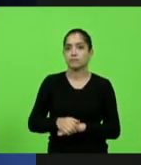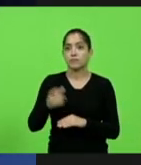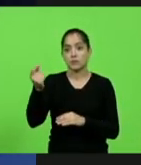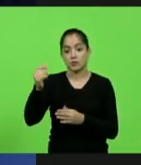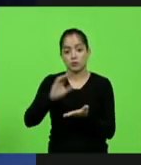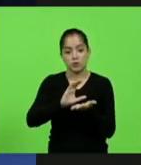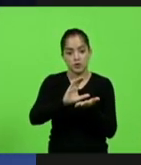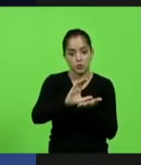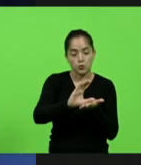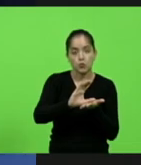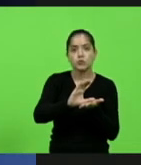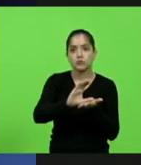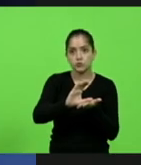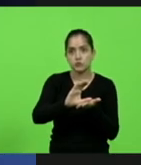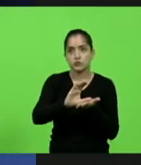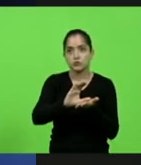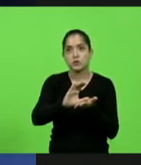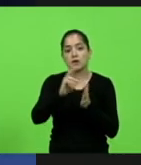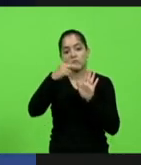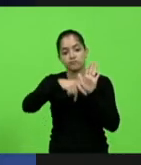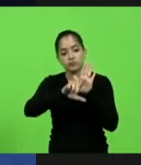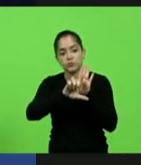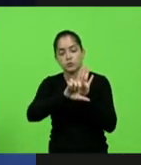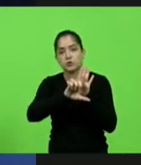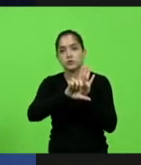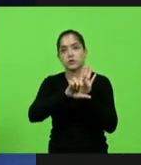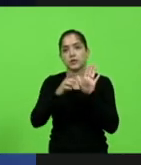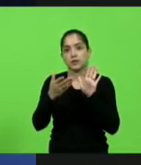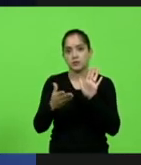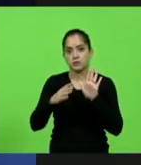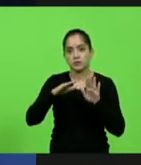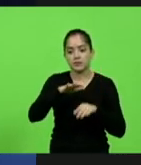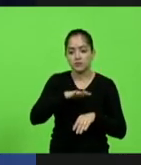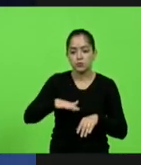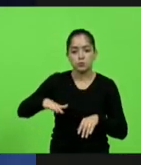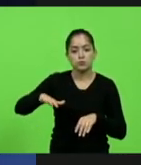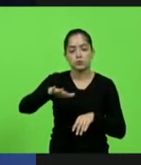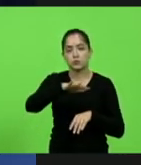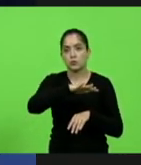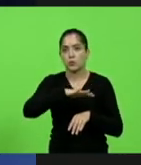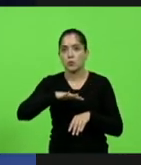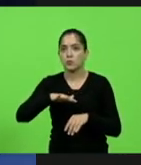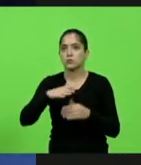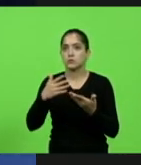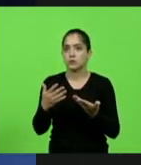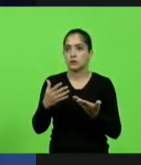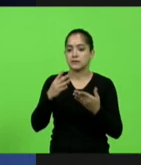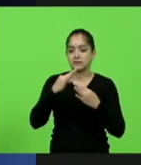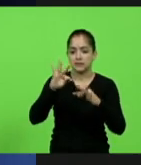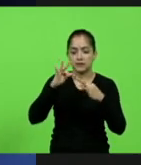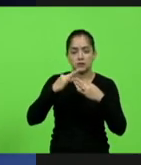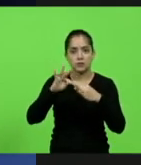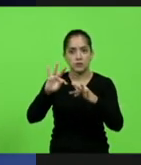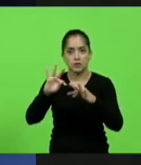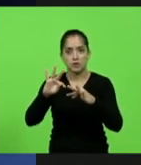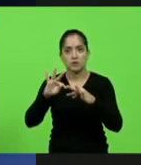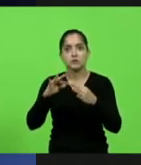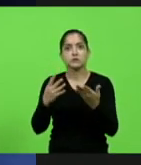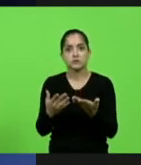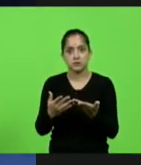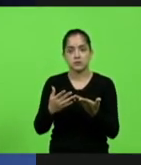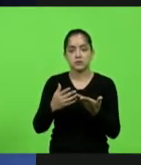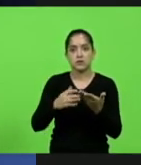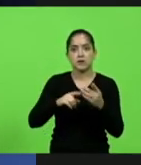compatíveis à realização dos projetos em todas as áreas, sejam elas tecnológicas, e com ferramentas para o uso